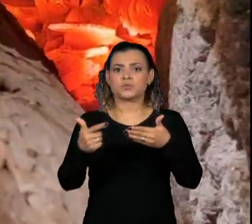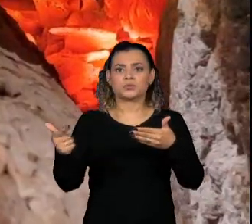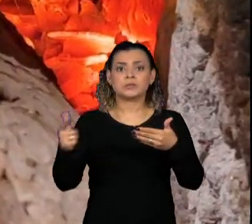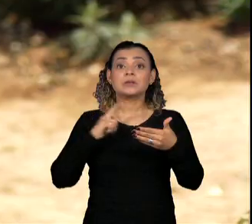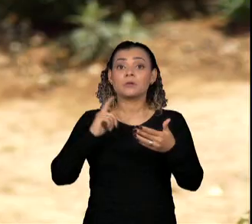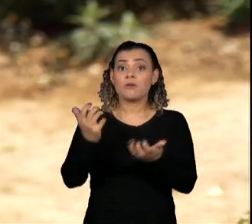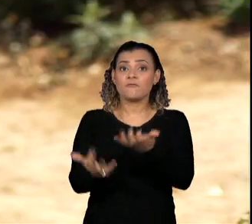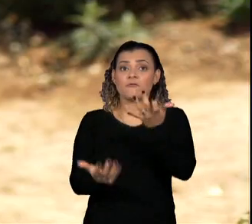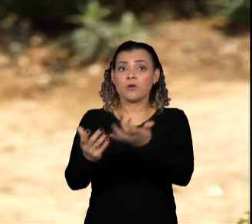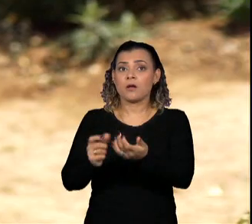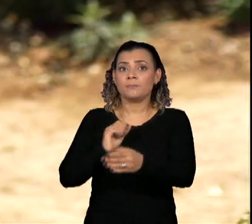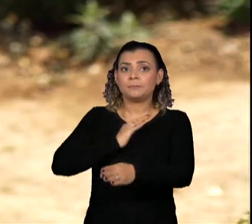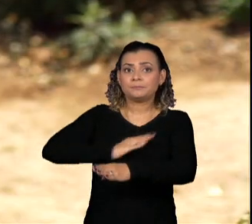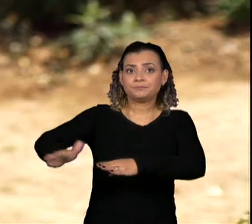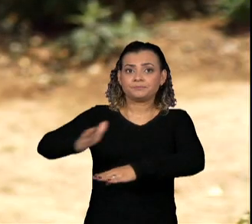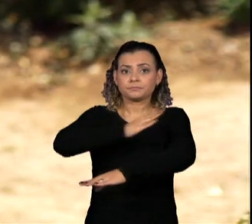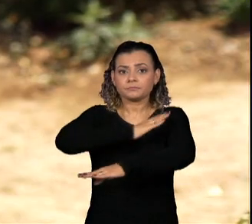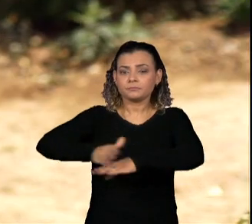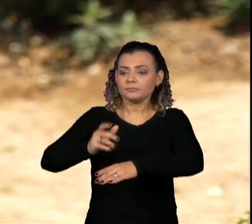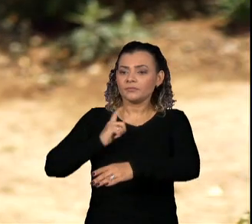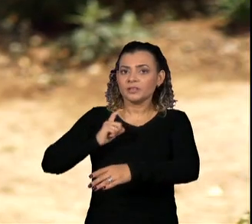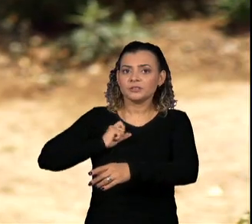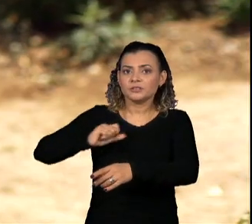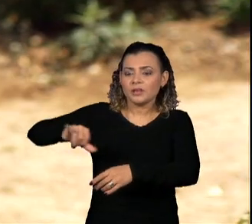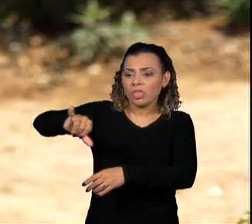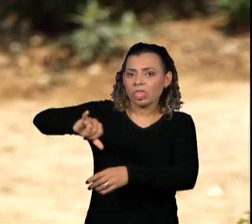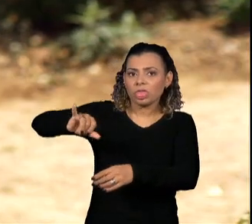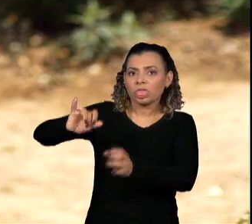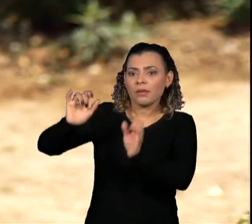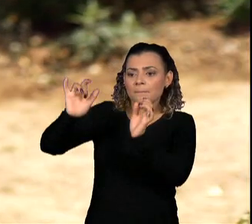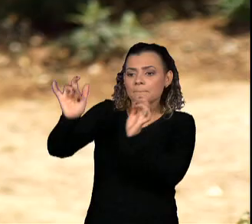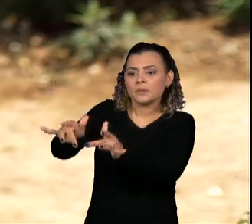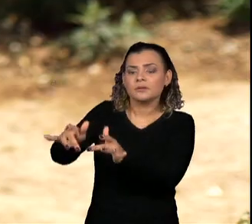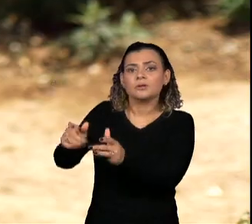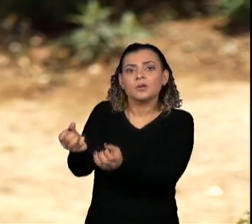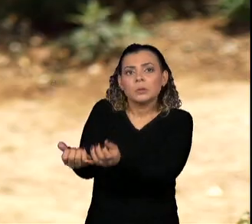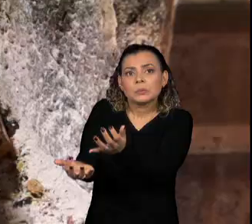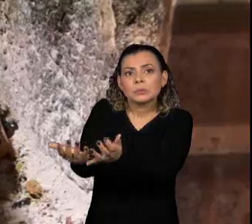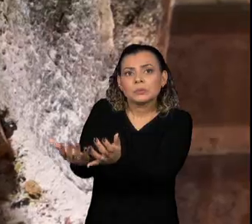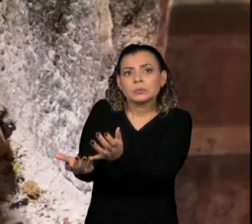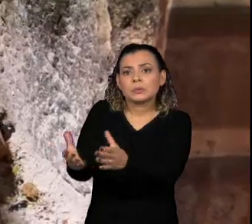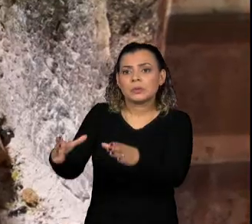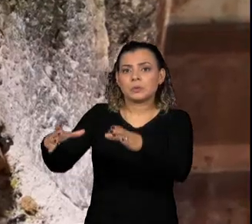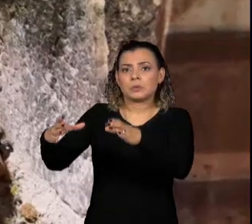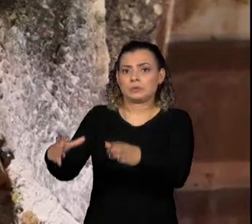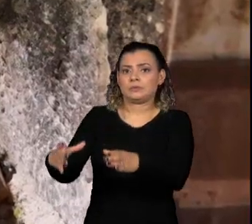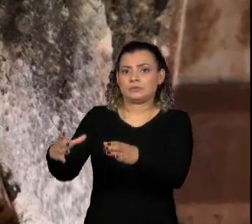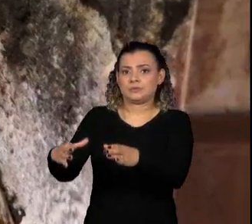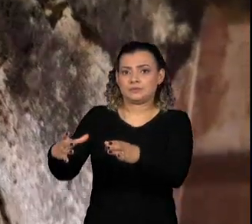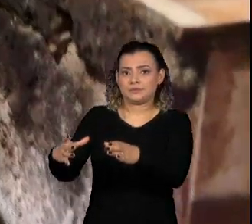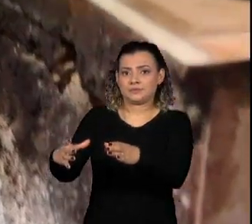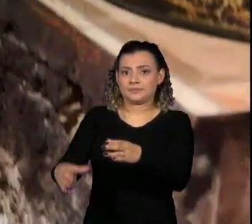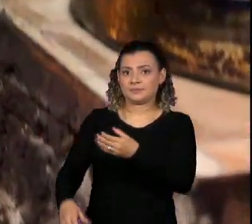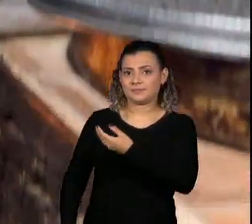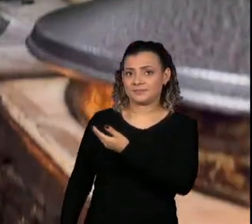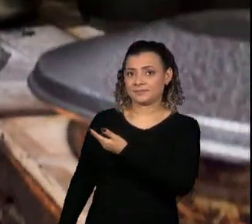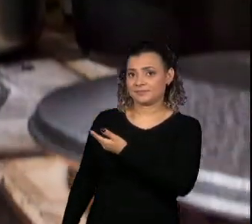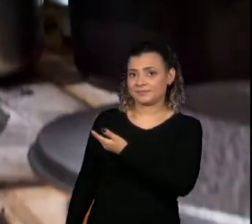querosene. A gente cortava aquelas latas de querosene e fazia a chapa do fogão.